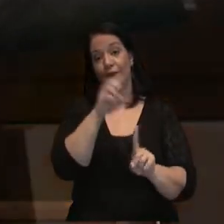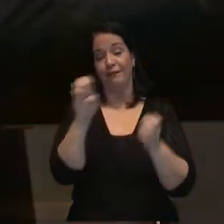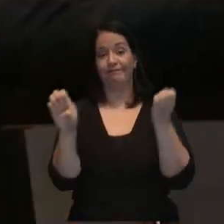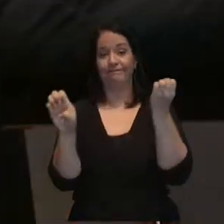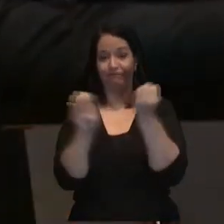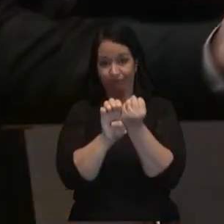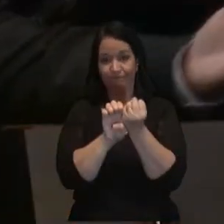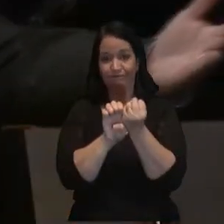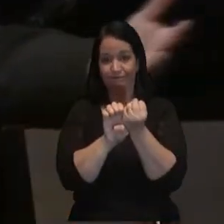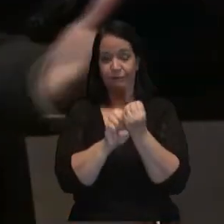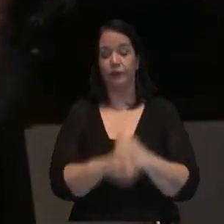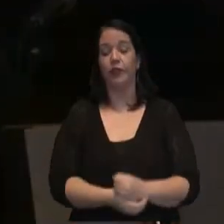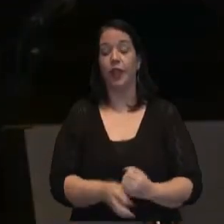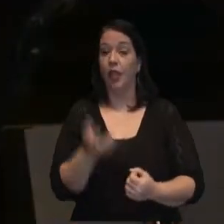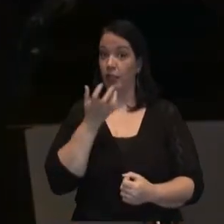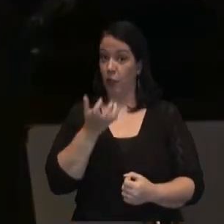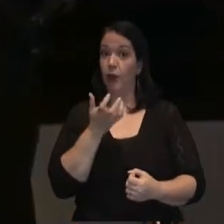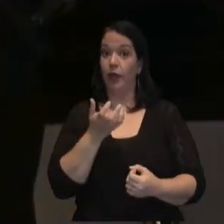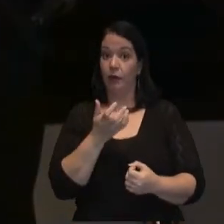todos,